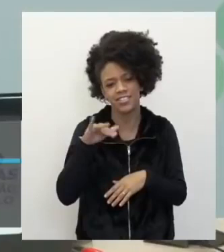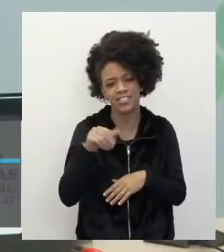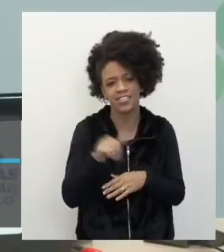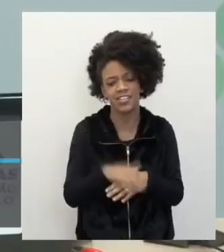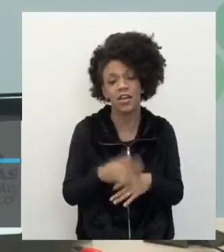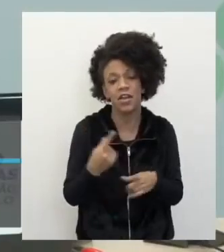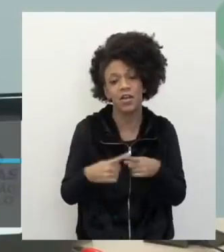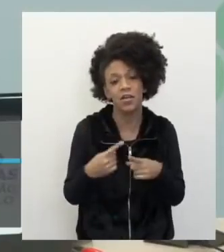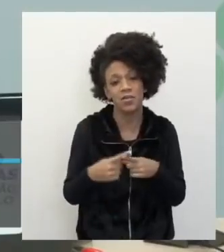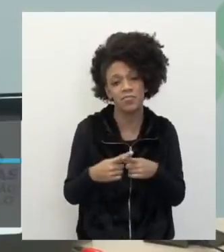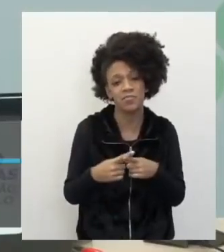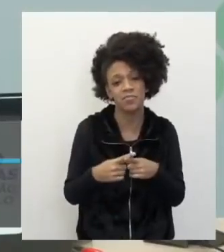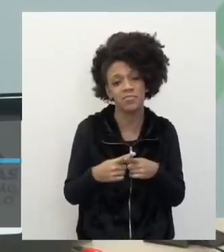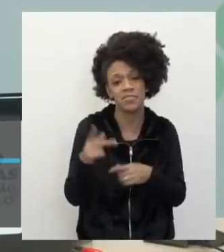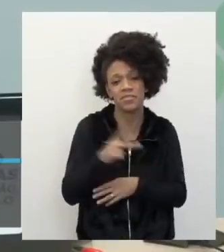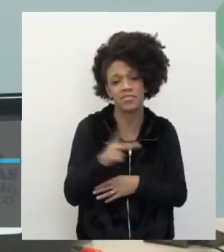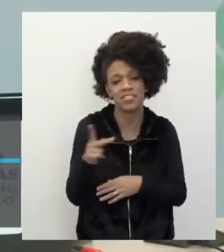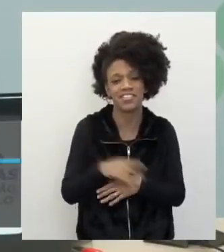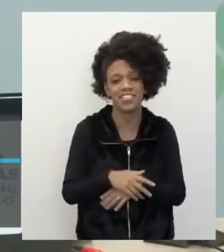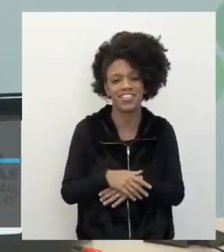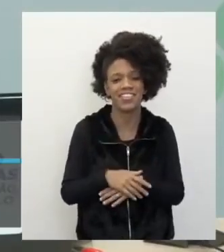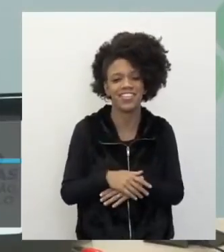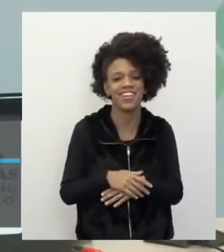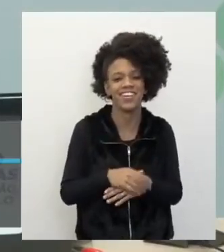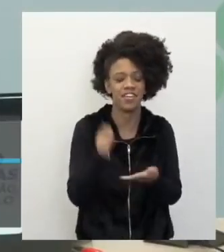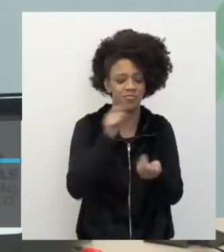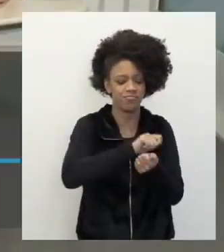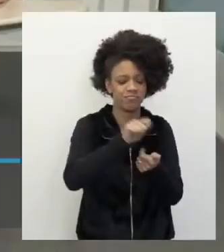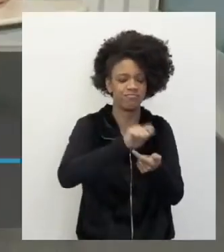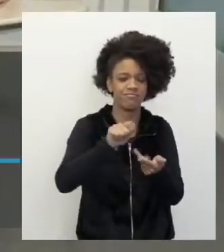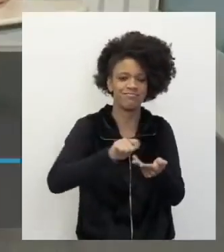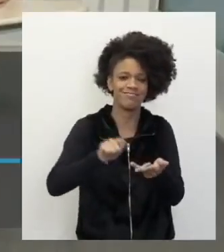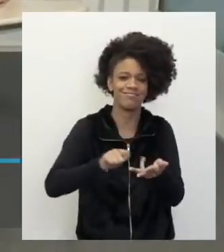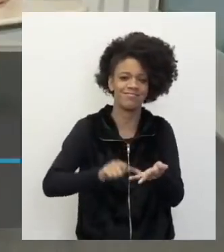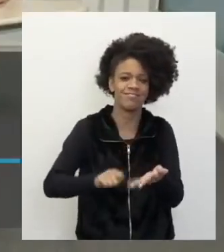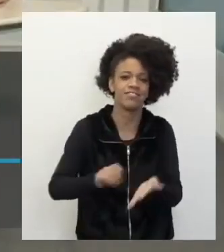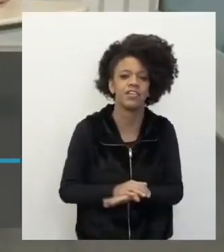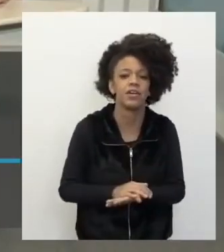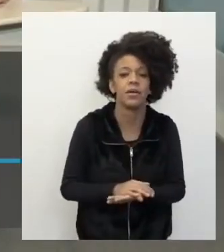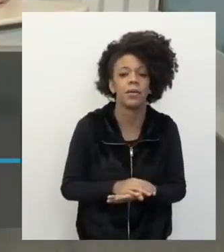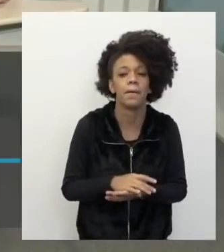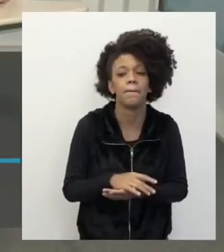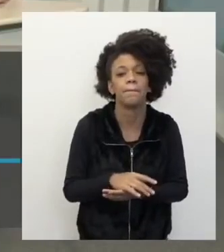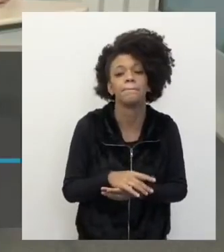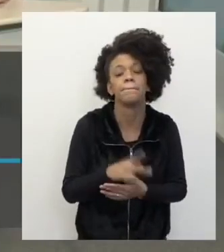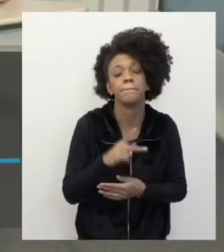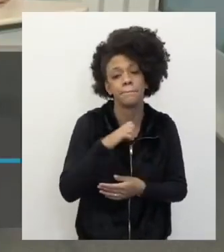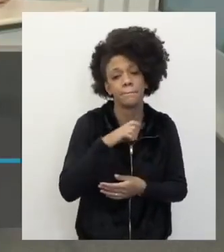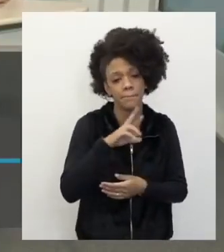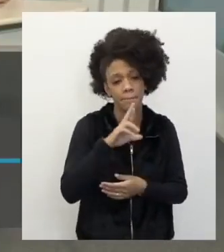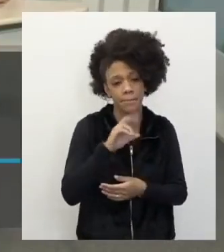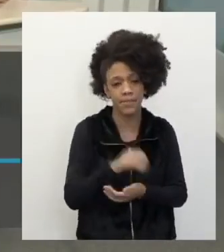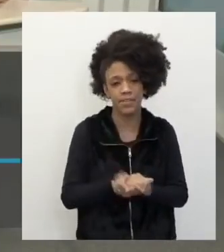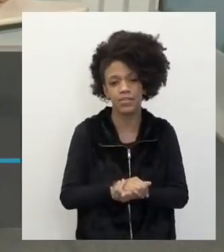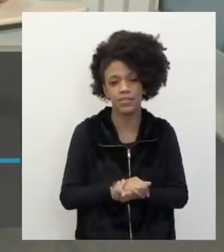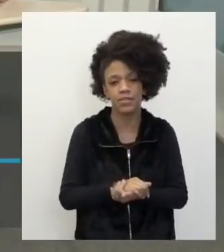o professor está fazendo a chamada ao ar livre. Olha, o Pedro Puerta, adorei sua resposta. Como? O Pedro Puerta diz, porque